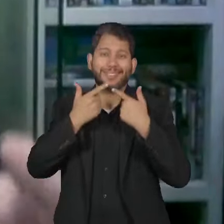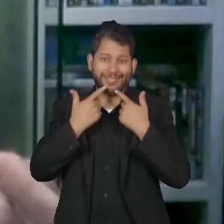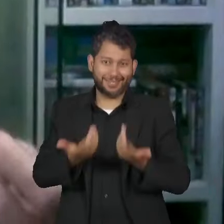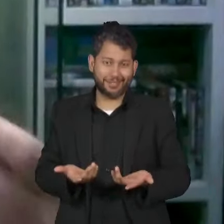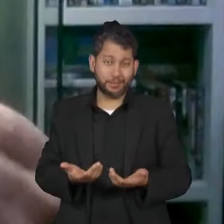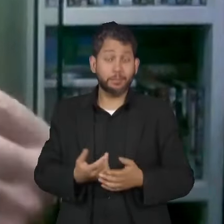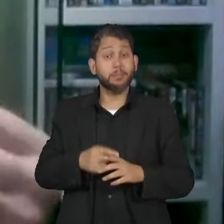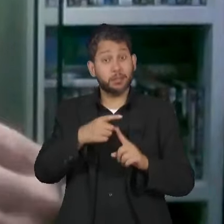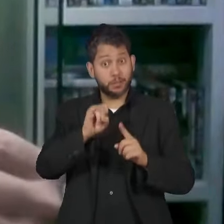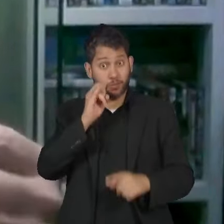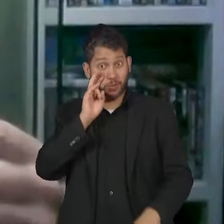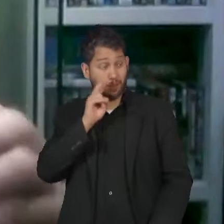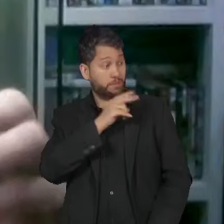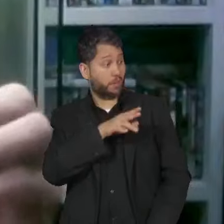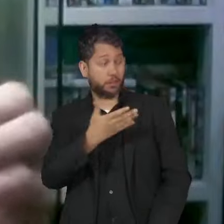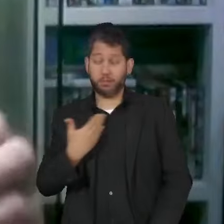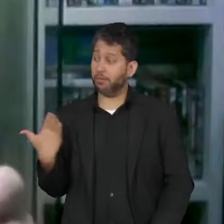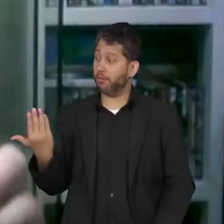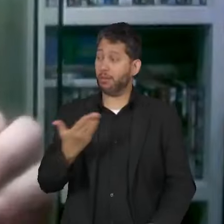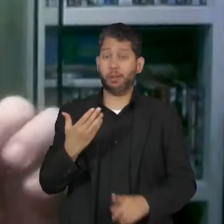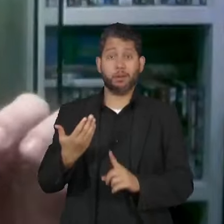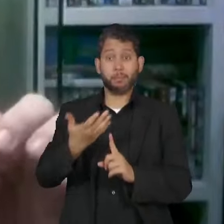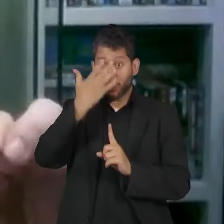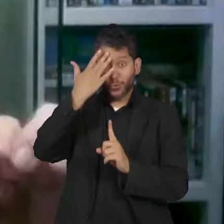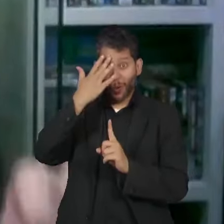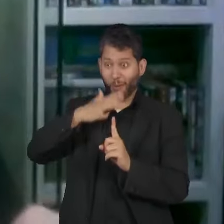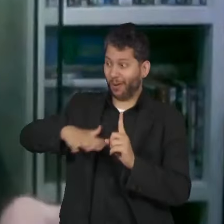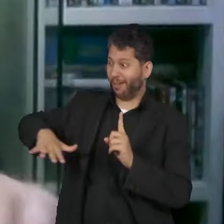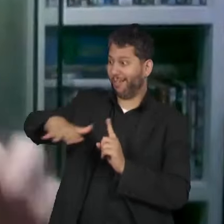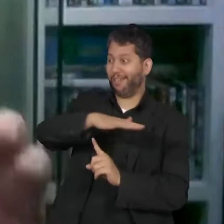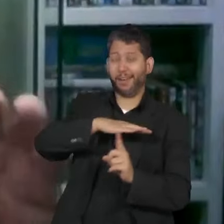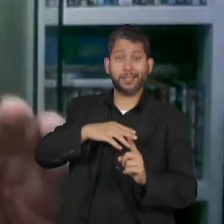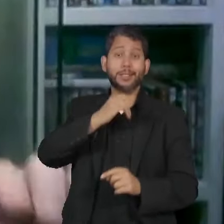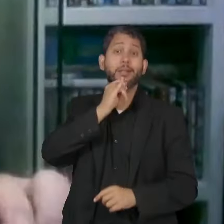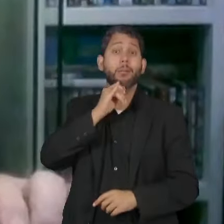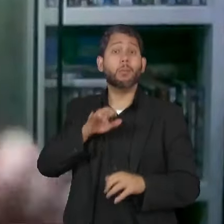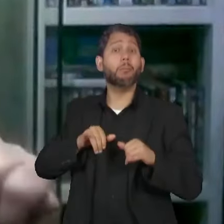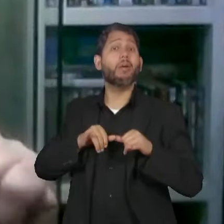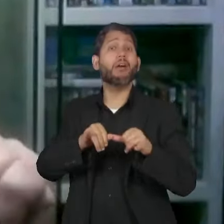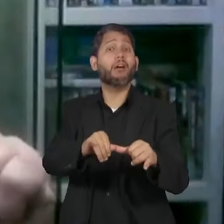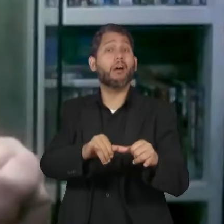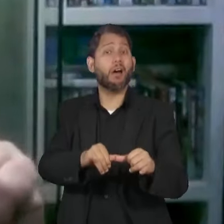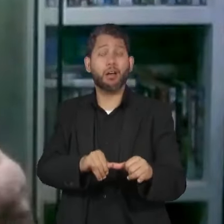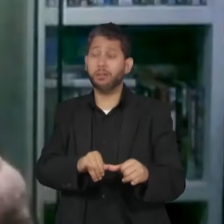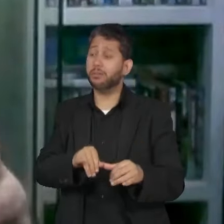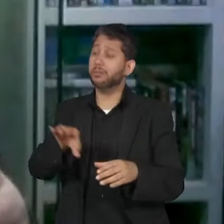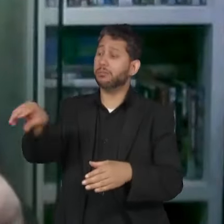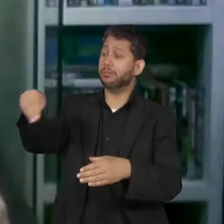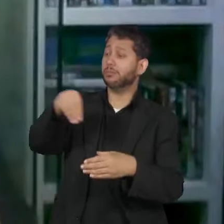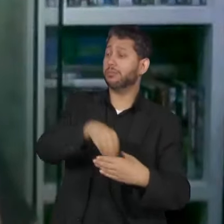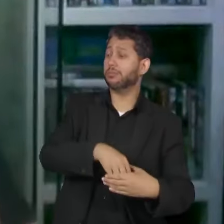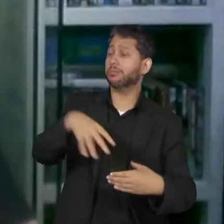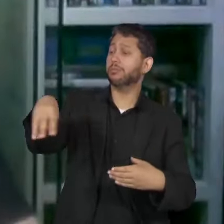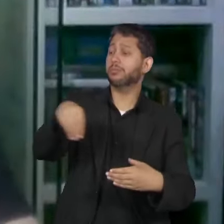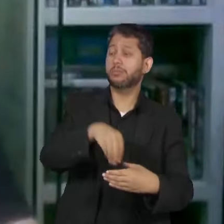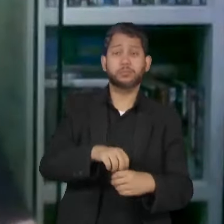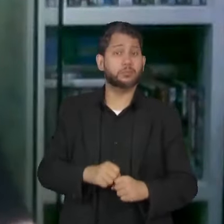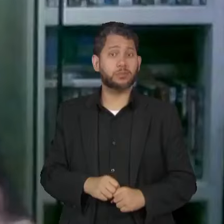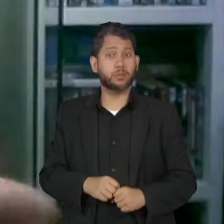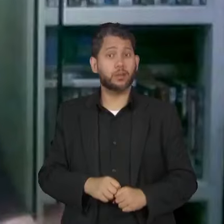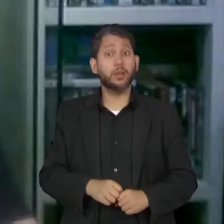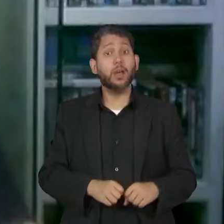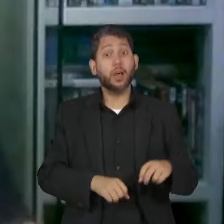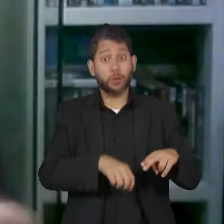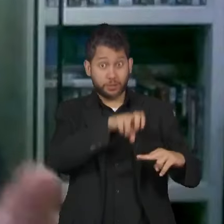seu entorno e observar que em algum momento, num caixa de supermercado muito específico, num lugar onde alguém te